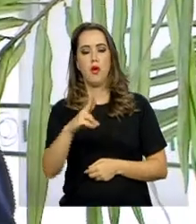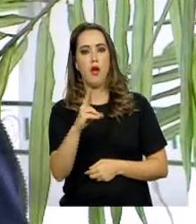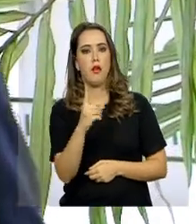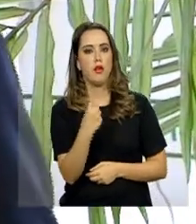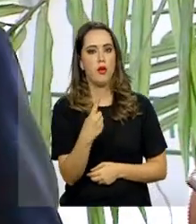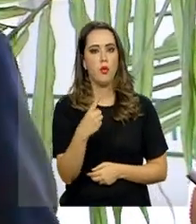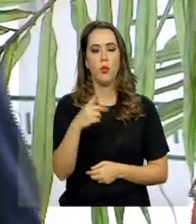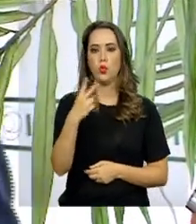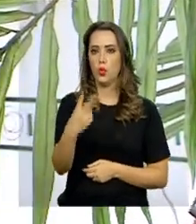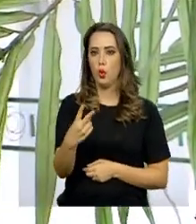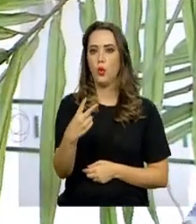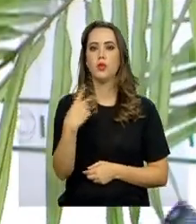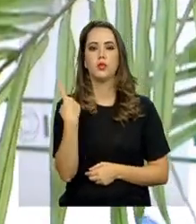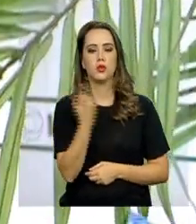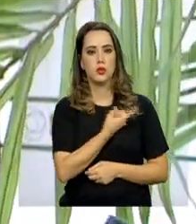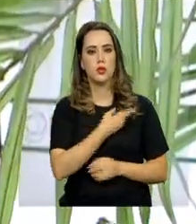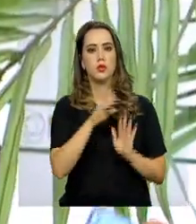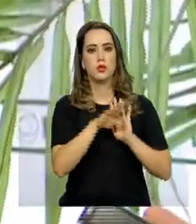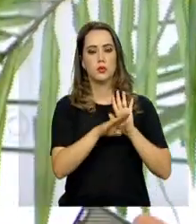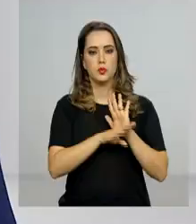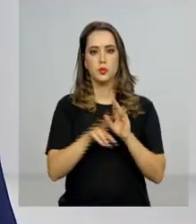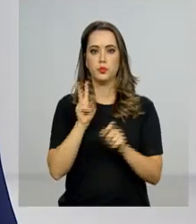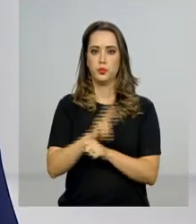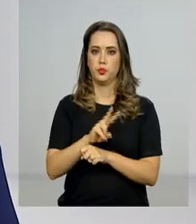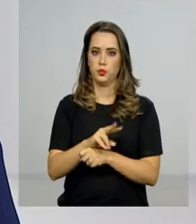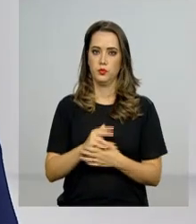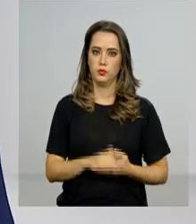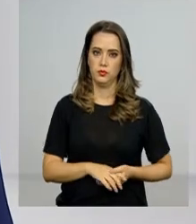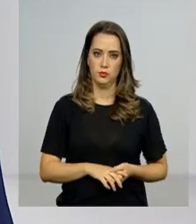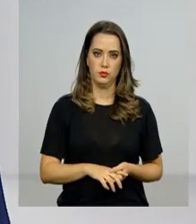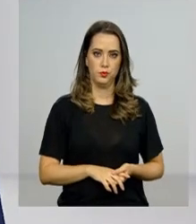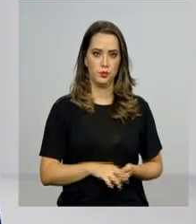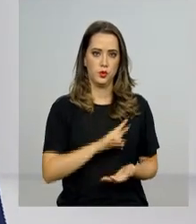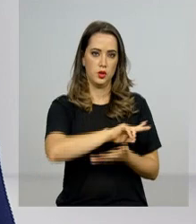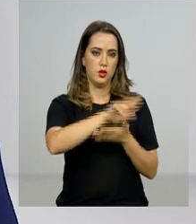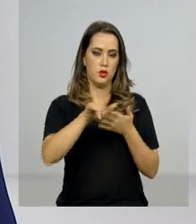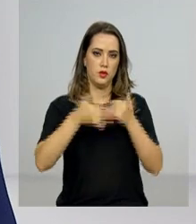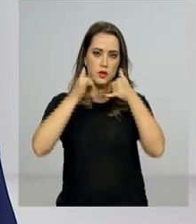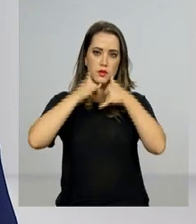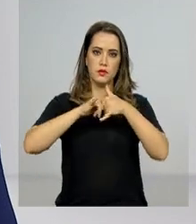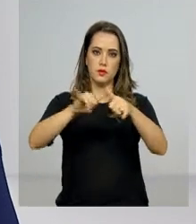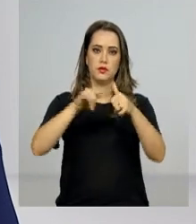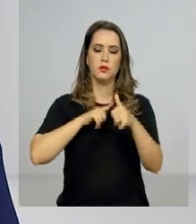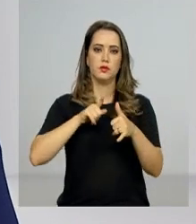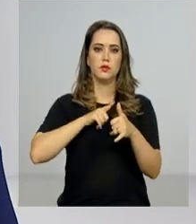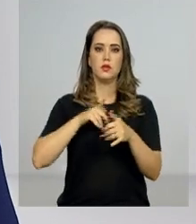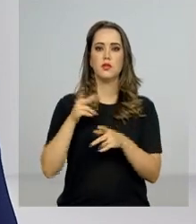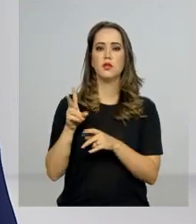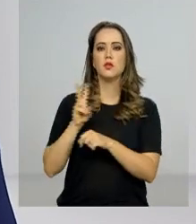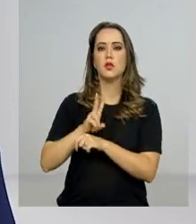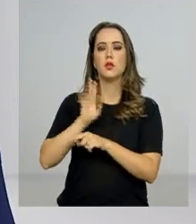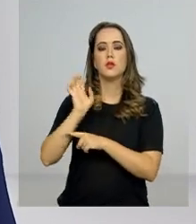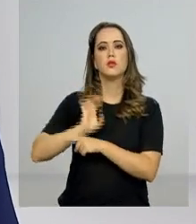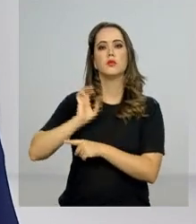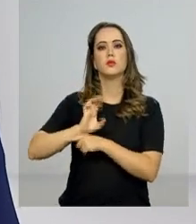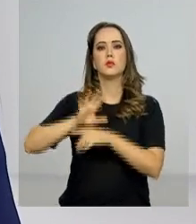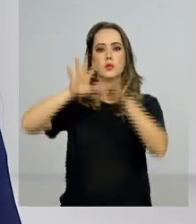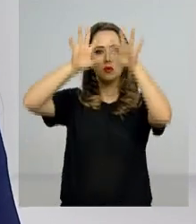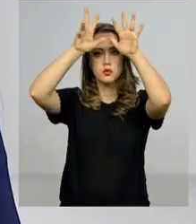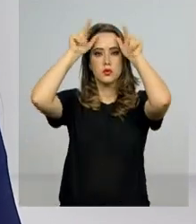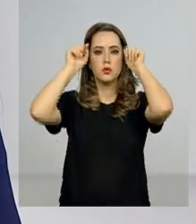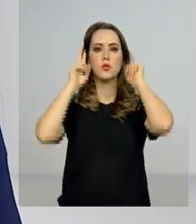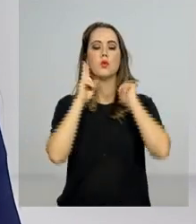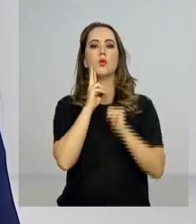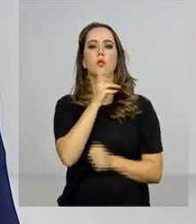se a todo o nosso programa de defesa a distribuidora de energia elétrica que abastecem os estados do acre